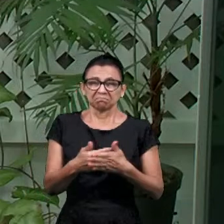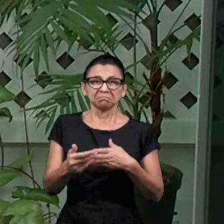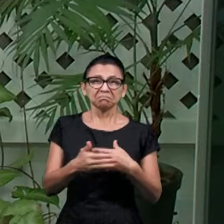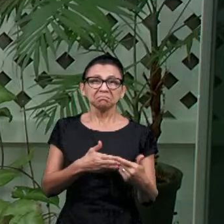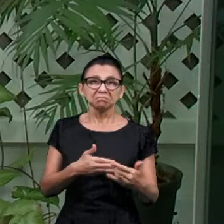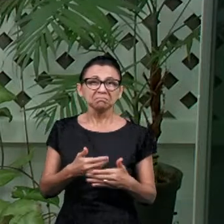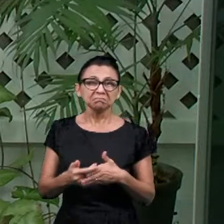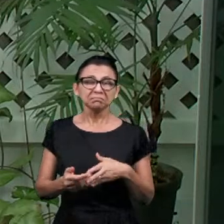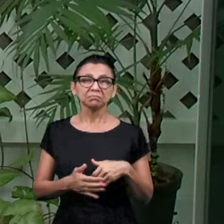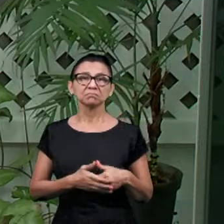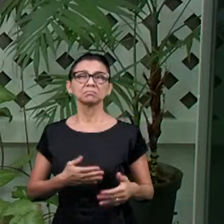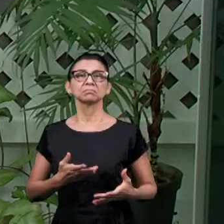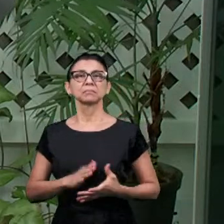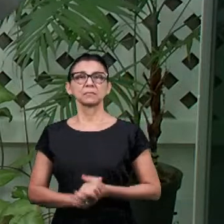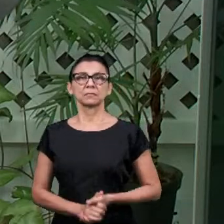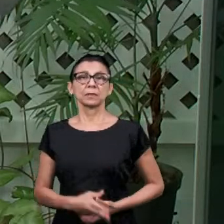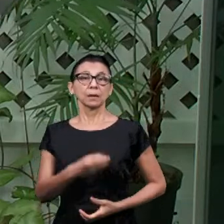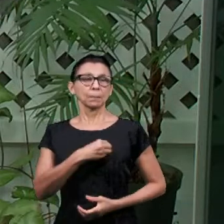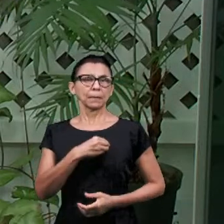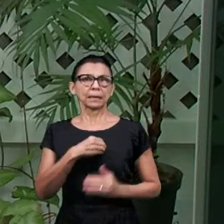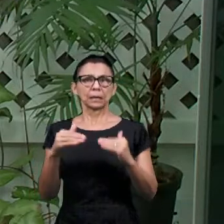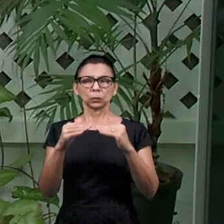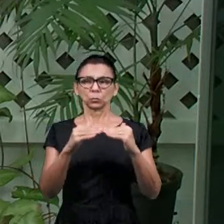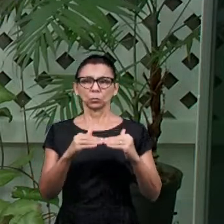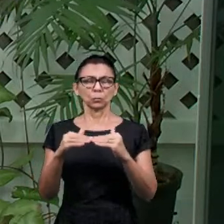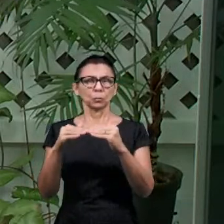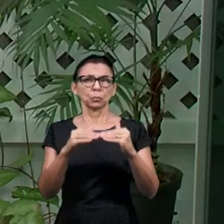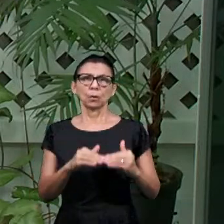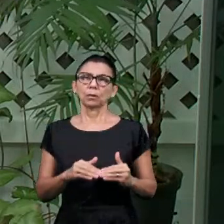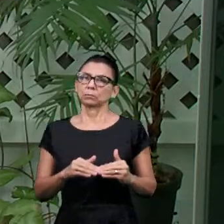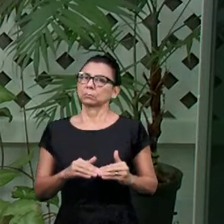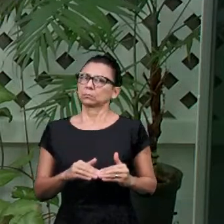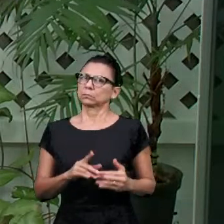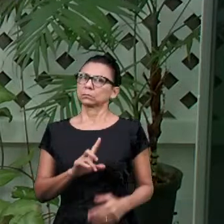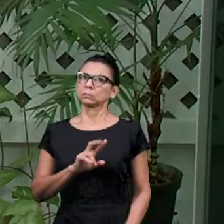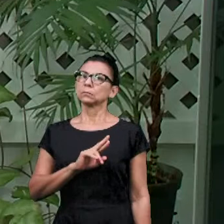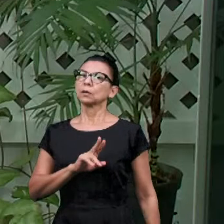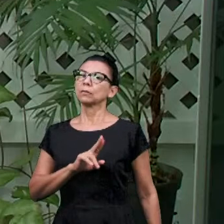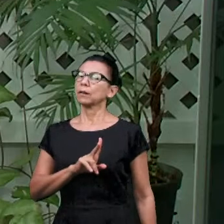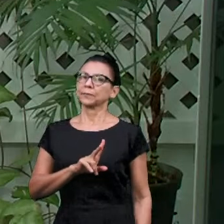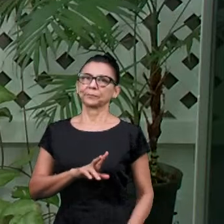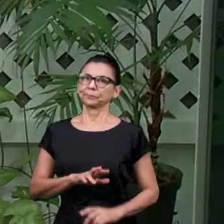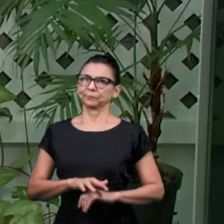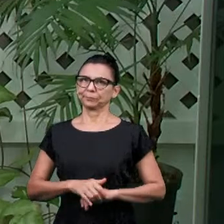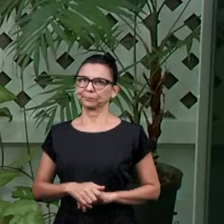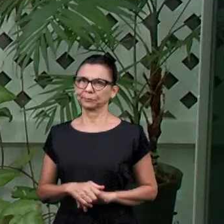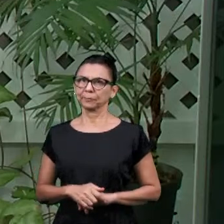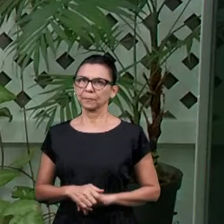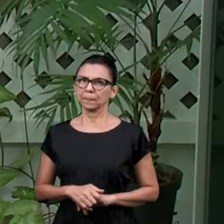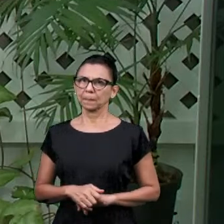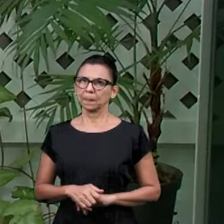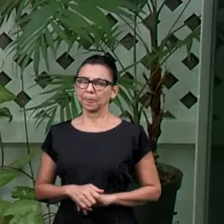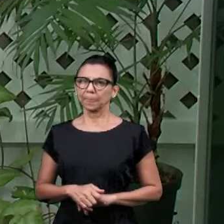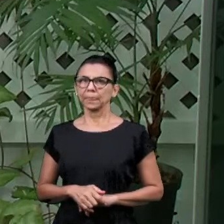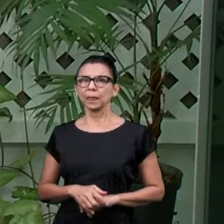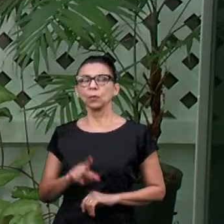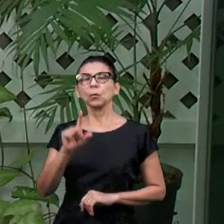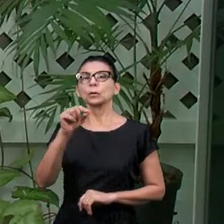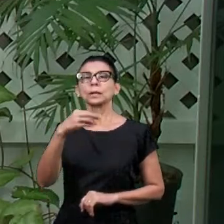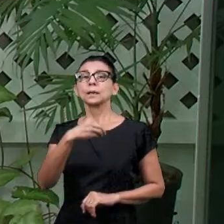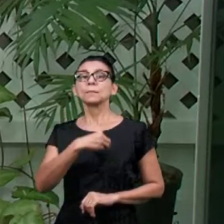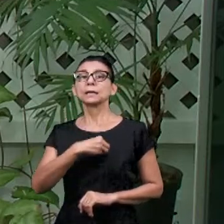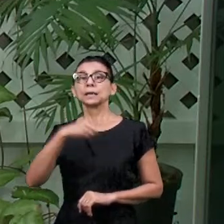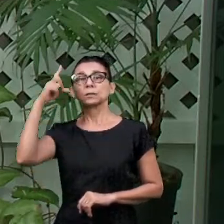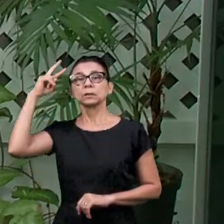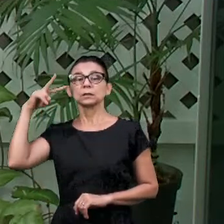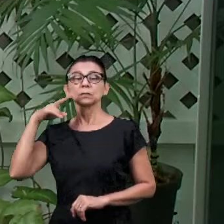porque pecado é uma coisa que não precisa ser nominada. É aquilo que todo mundo sabe que não agrada a Deus. Acabou, pronto.